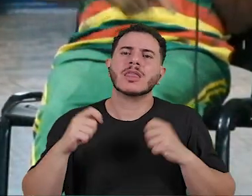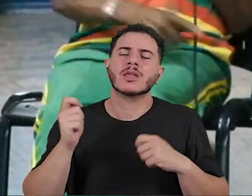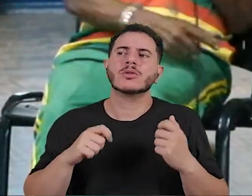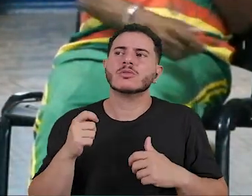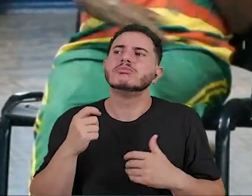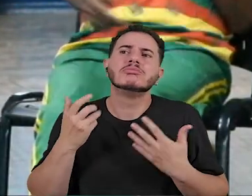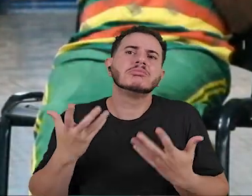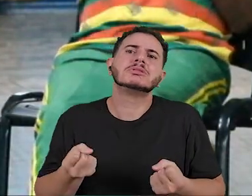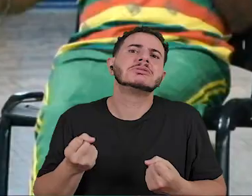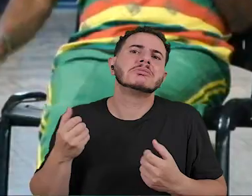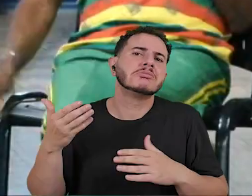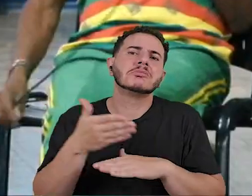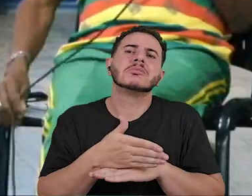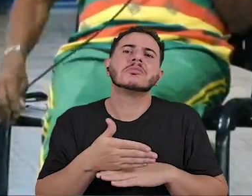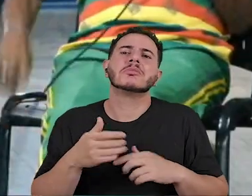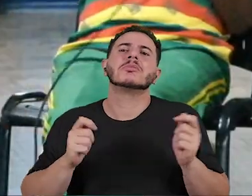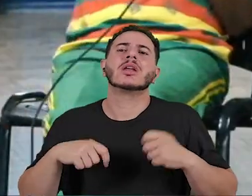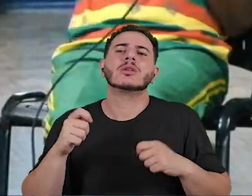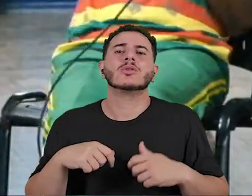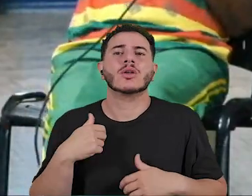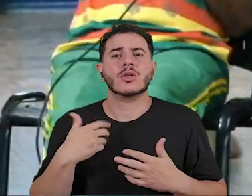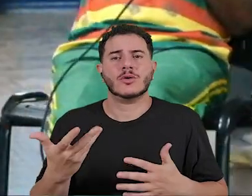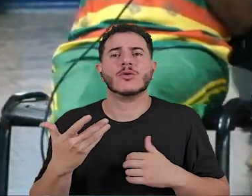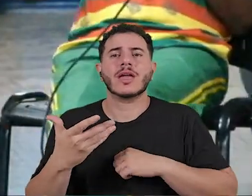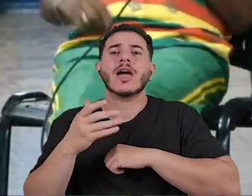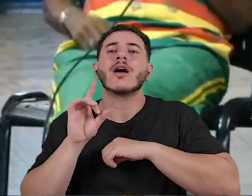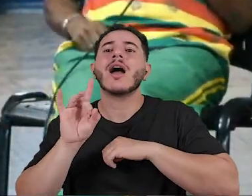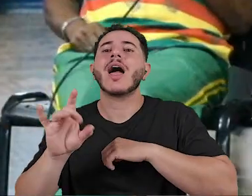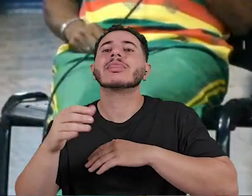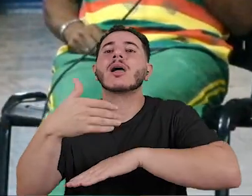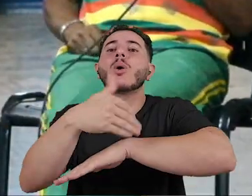maracatu. Cada esquina tivesse maracatu.